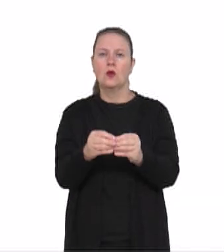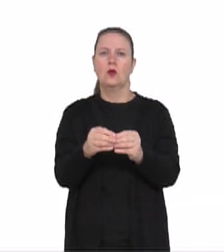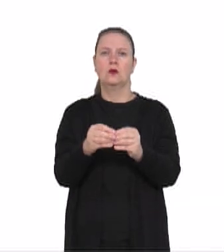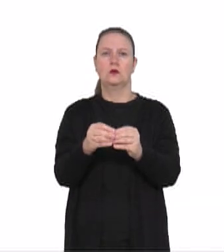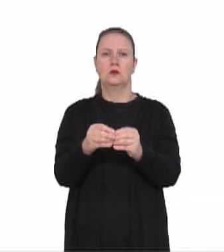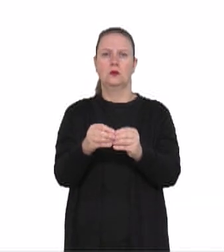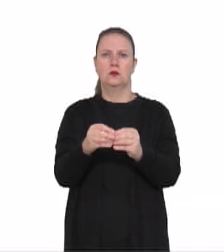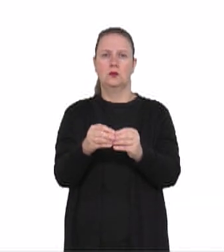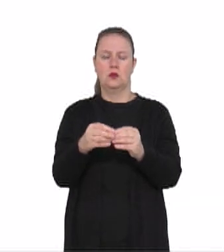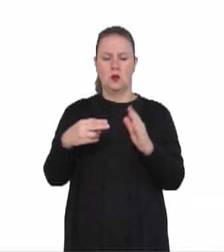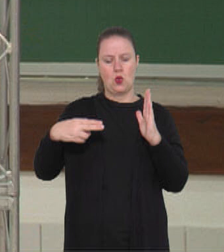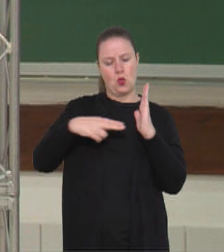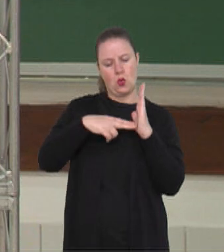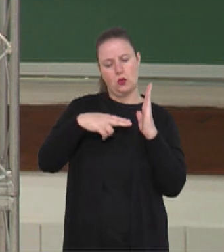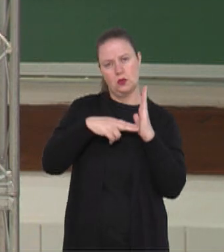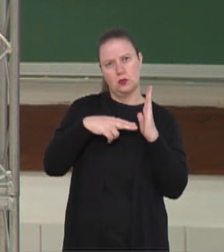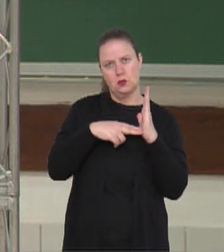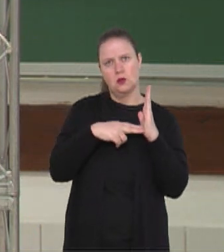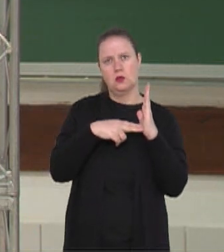parede de aparelhos pequenos,